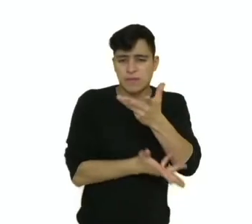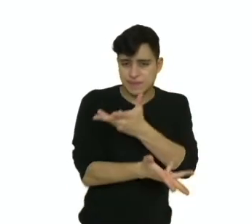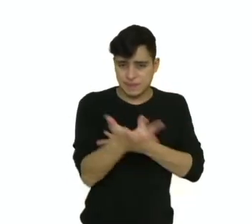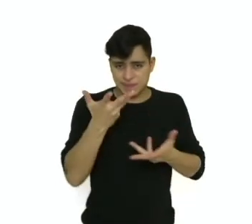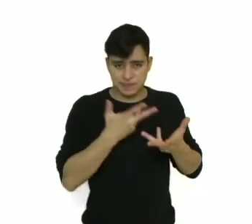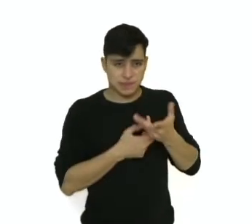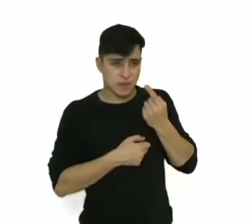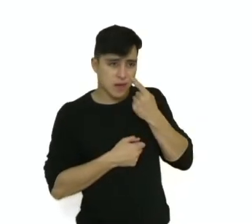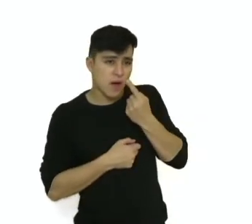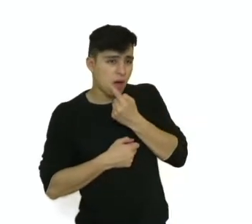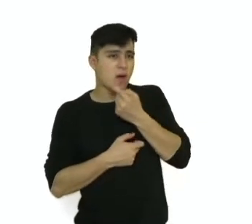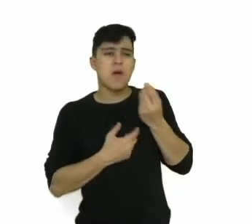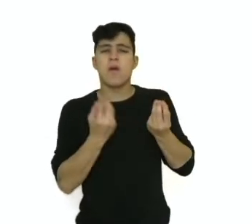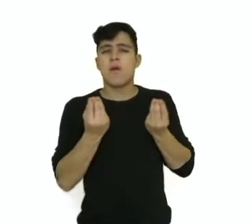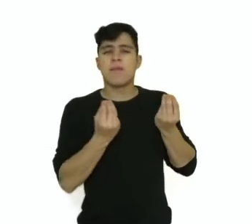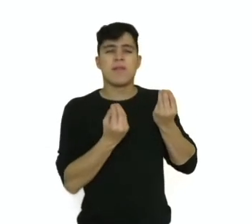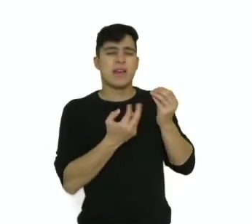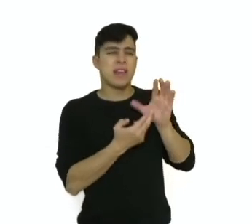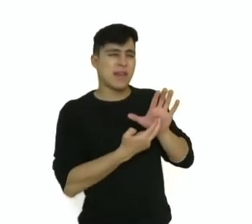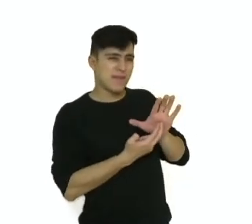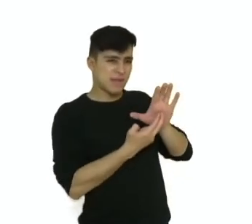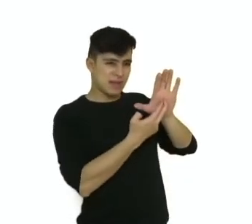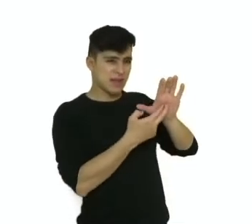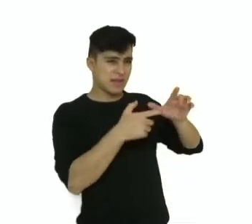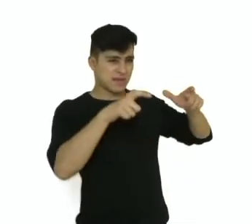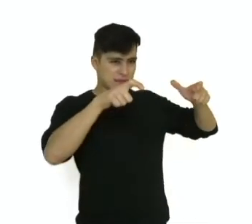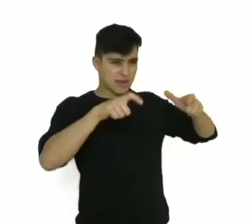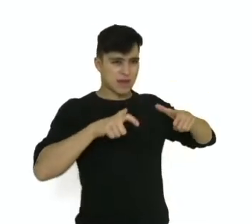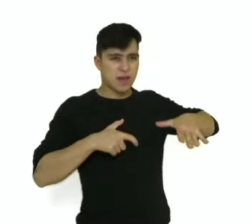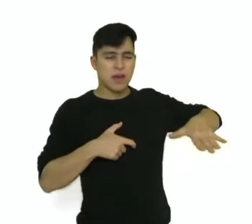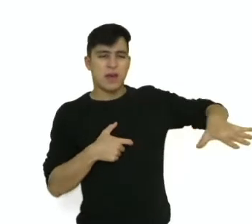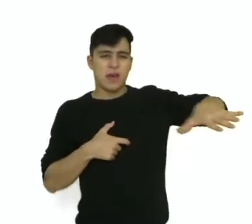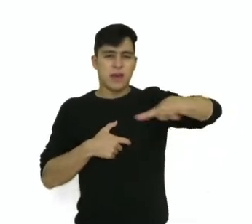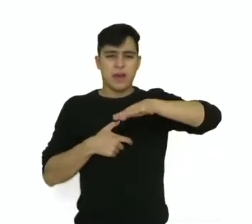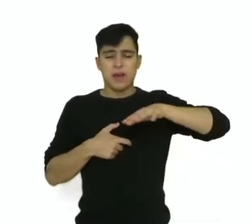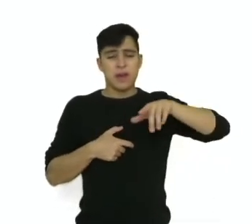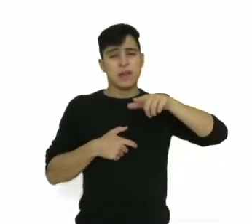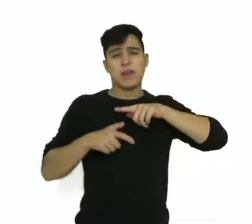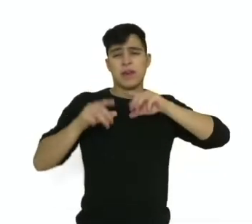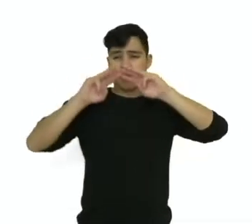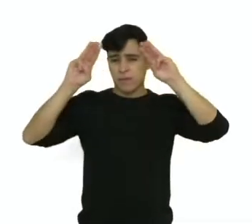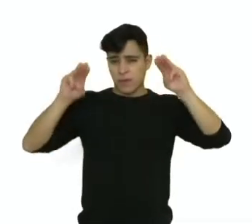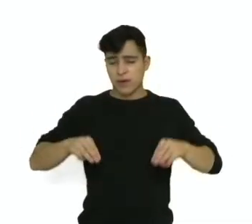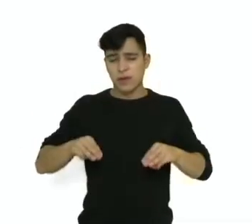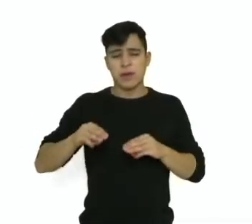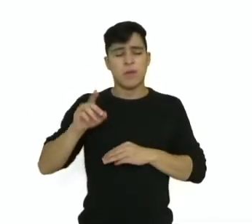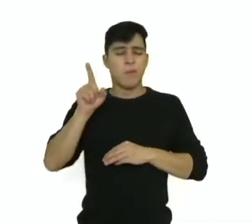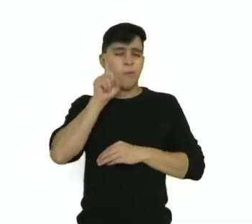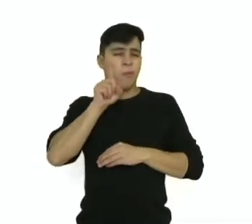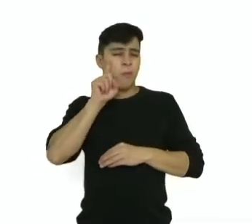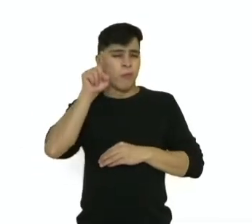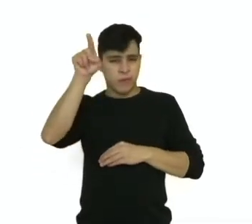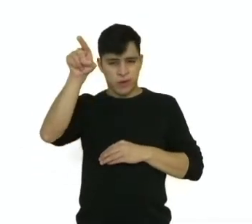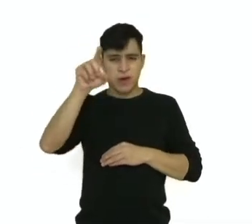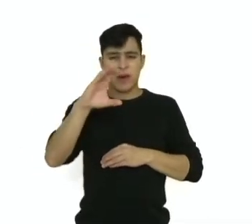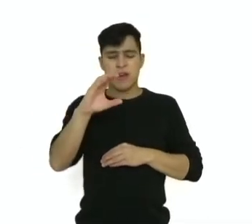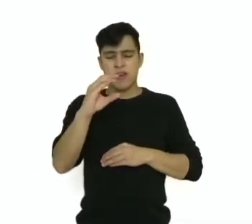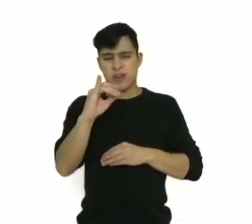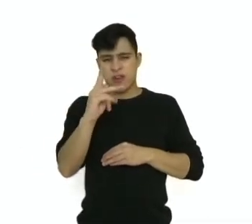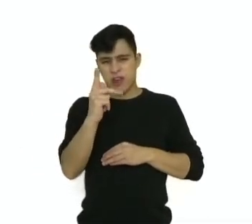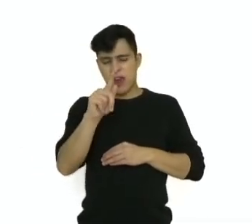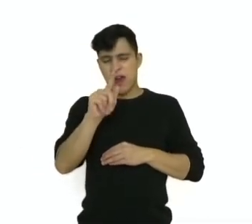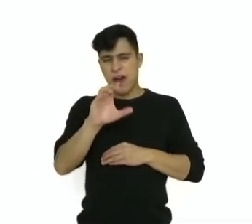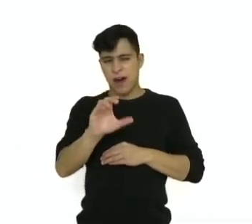representação do mercado Tlatelolco, né? No Museu de História Natural em Chicago, nos Estados Unidos, tá? Então,